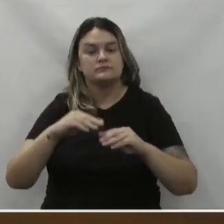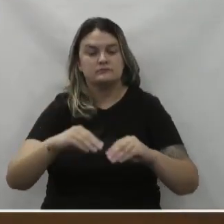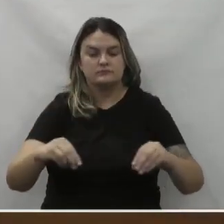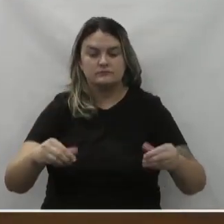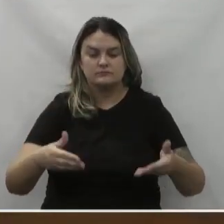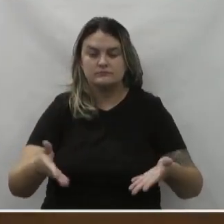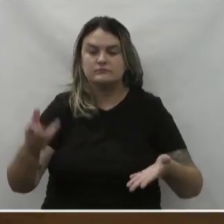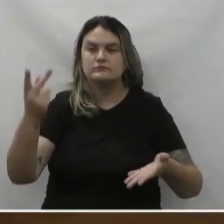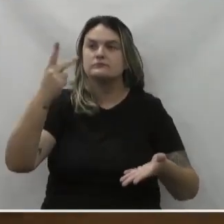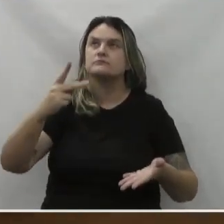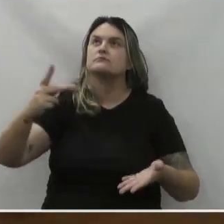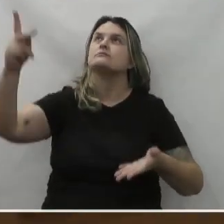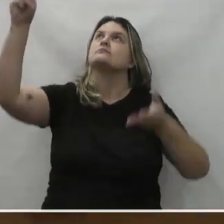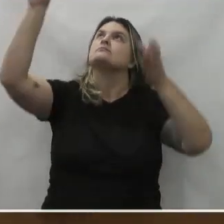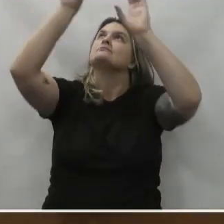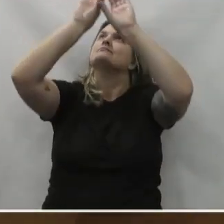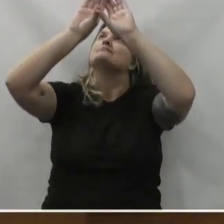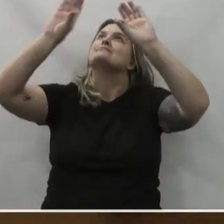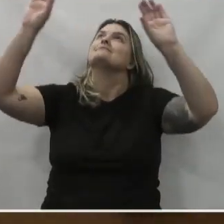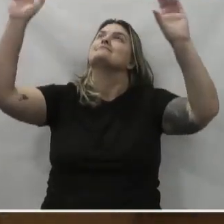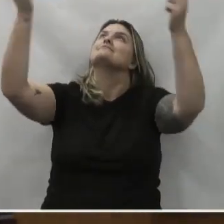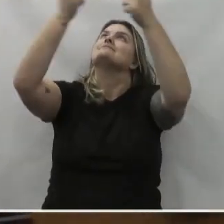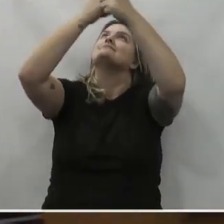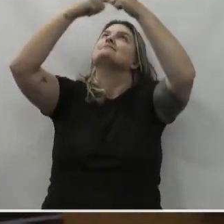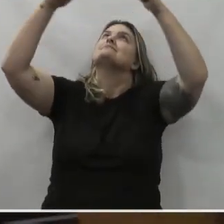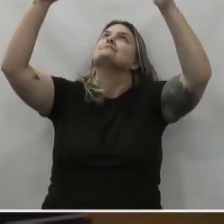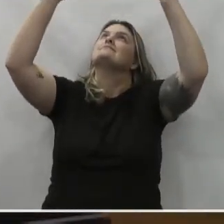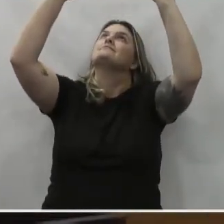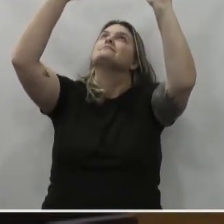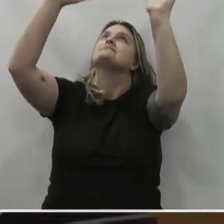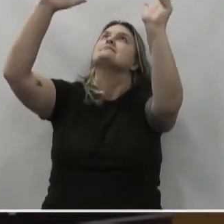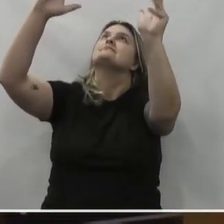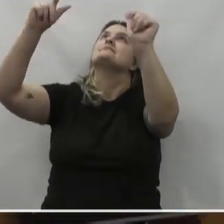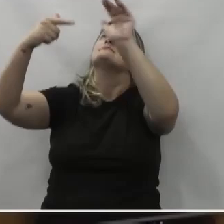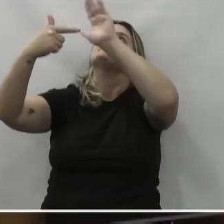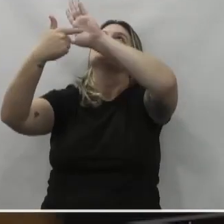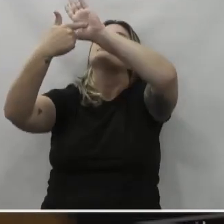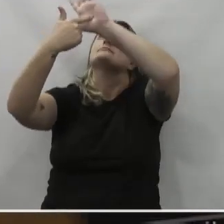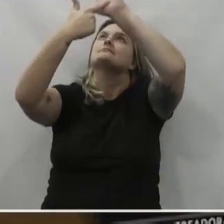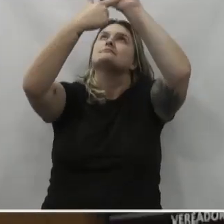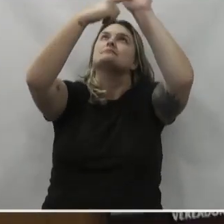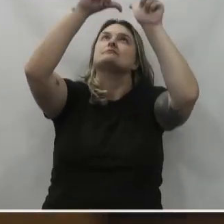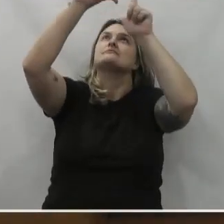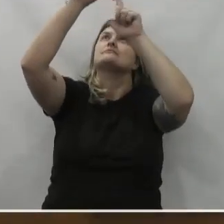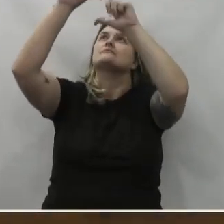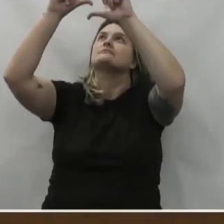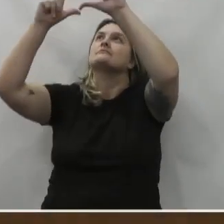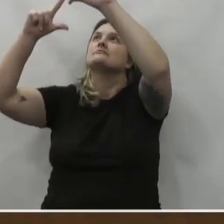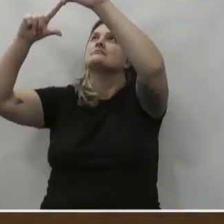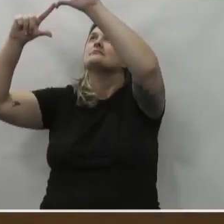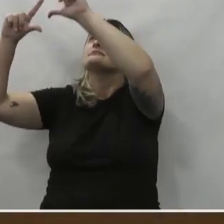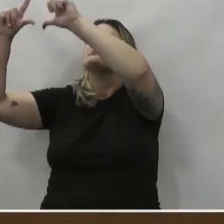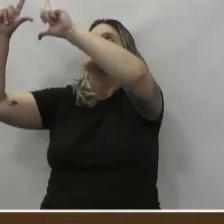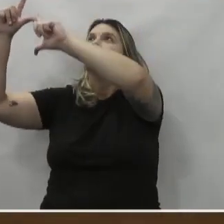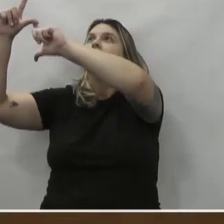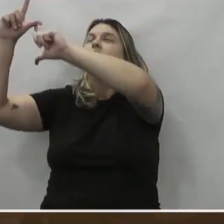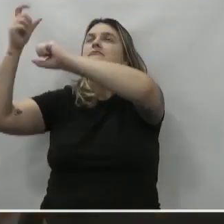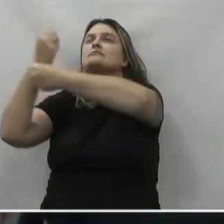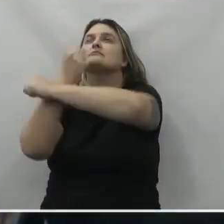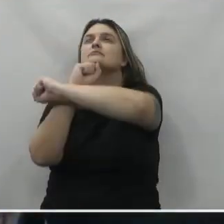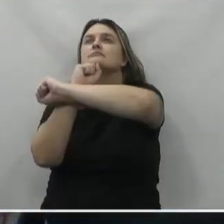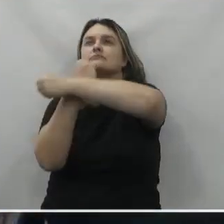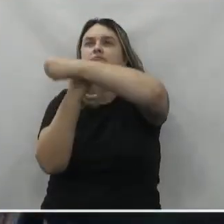esperança a terra desce. Sem teu formoso céu, que sonho límpido, a imagem do